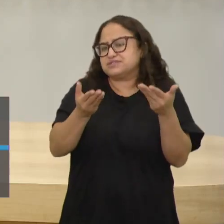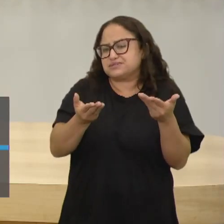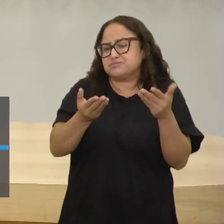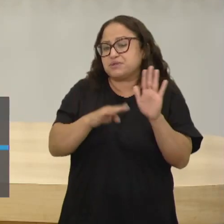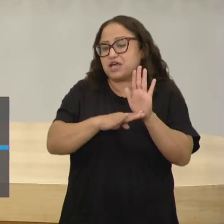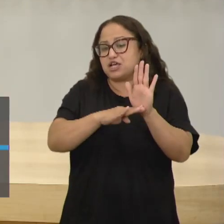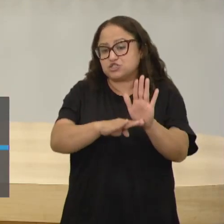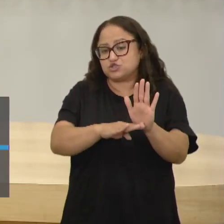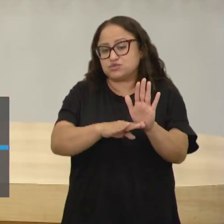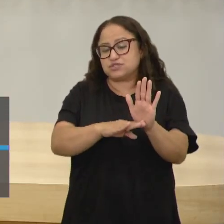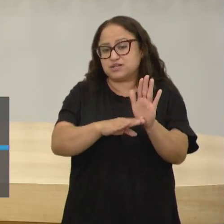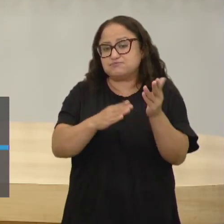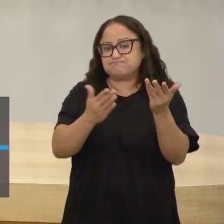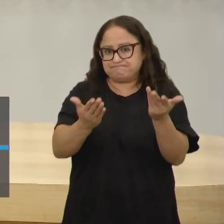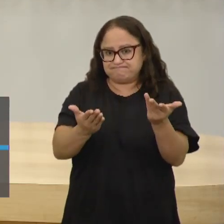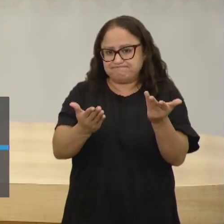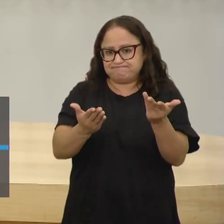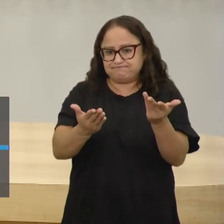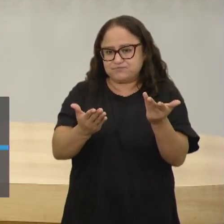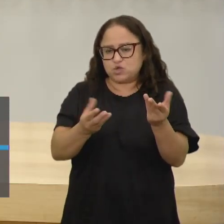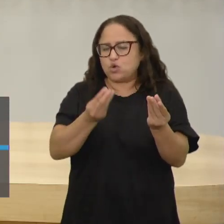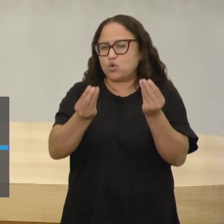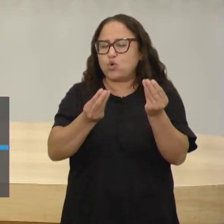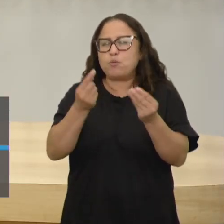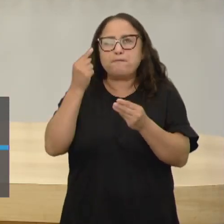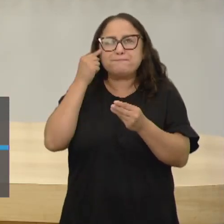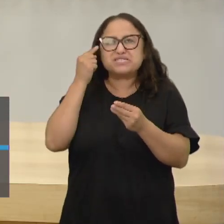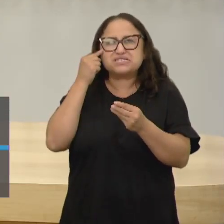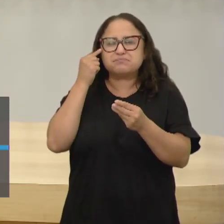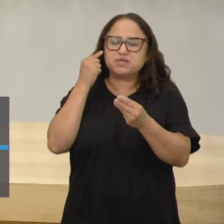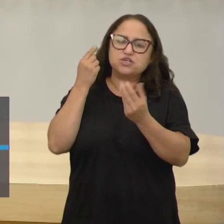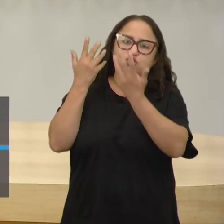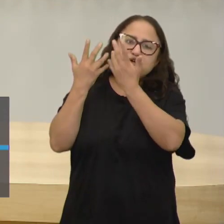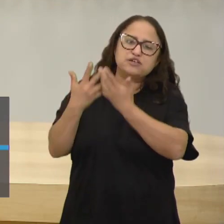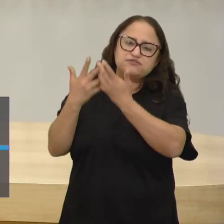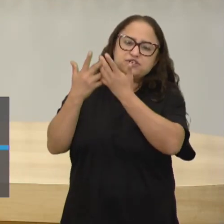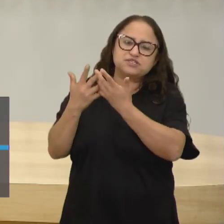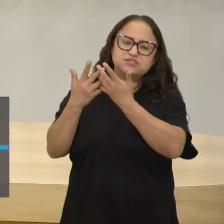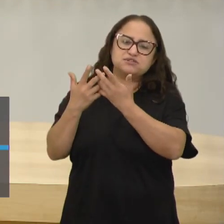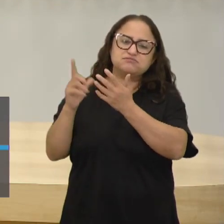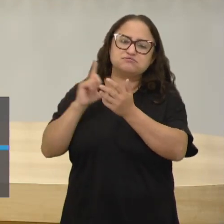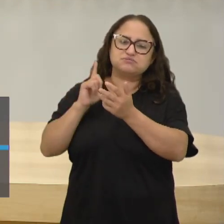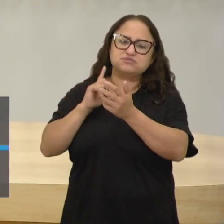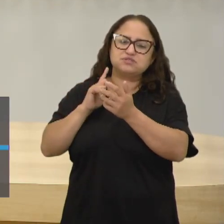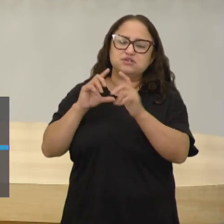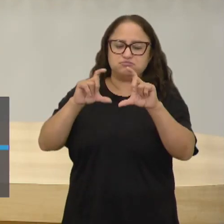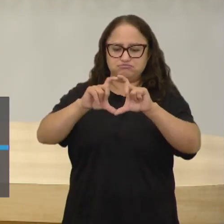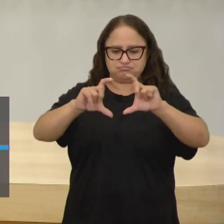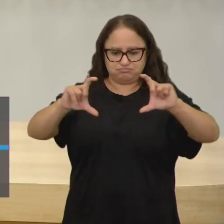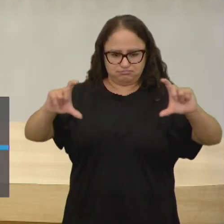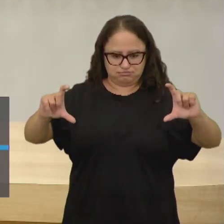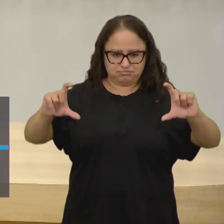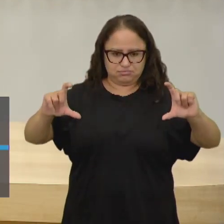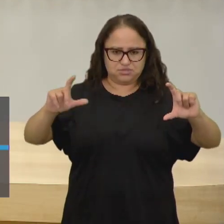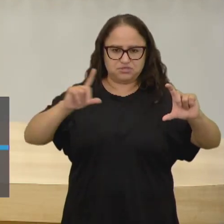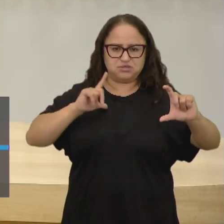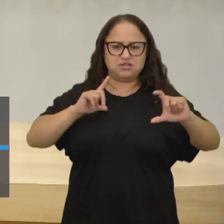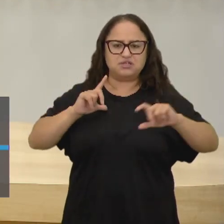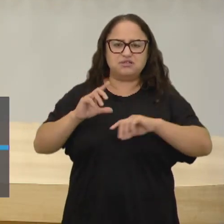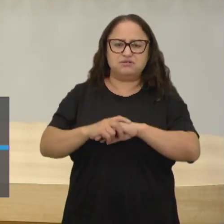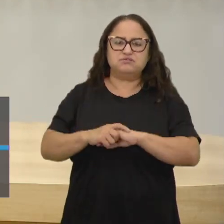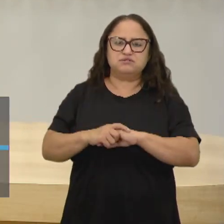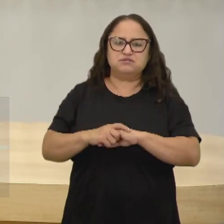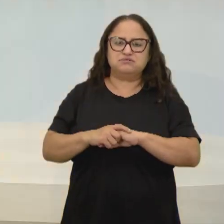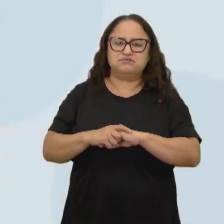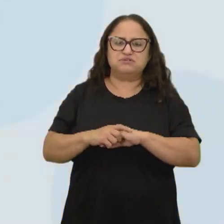auxiliar um pouco, né, nas possíveis respostas a essa pergunta, eu vou deixar uma citação do Tsvetan